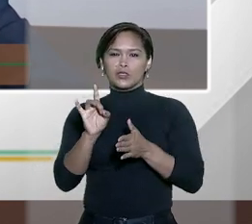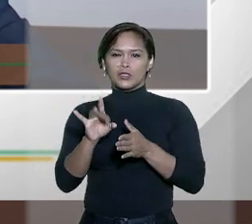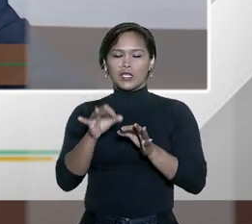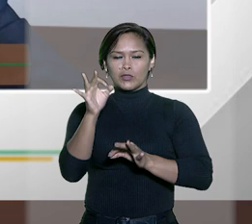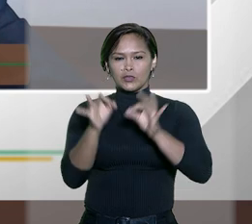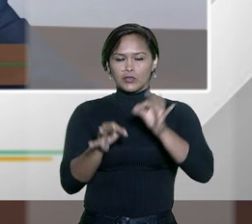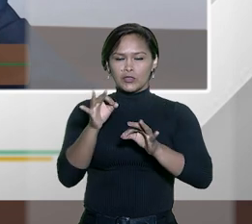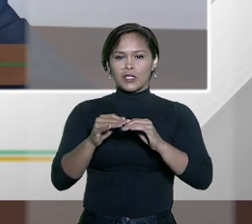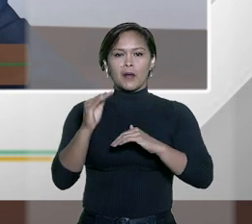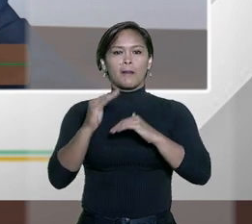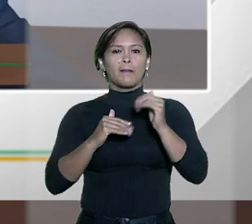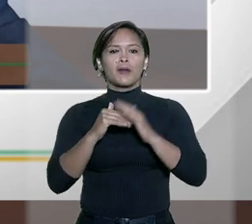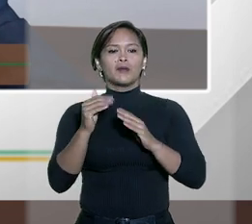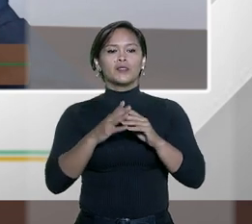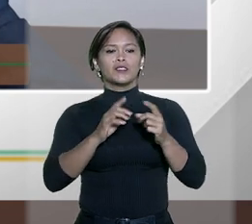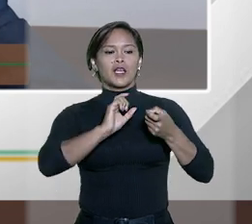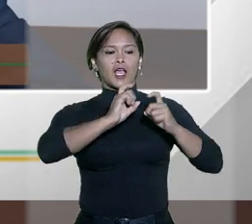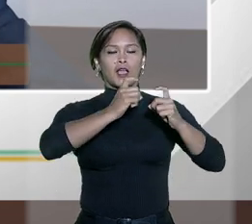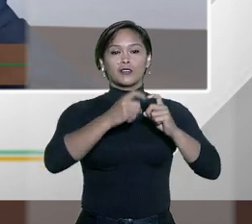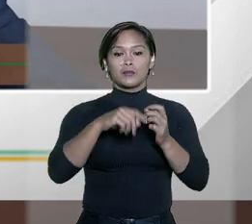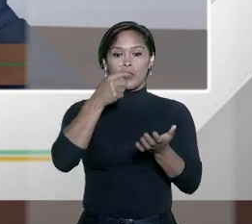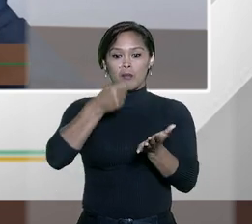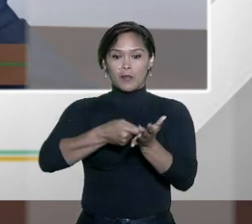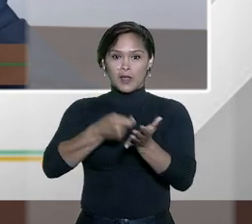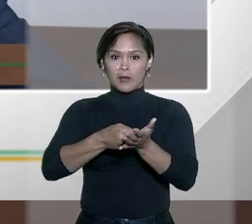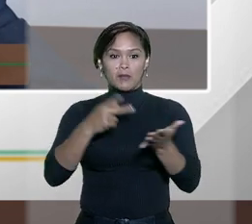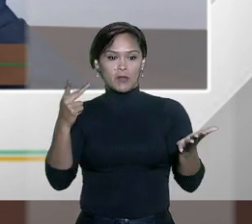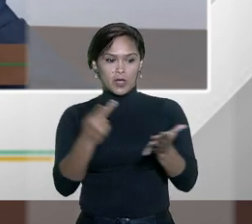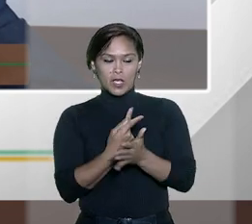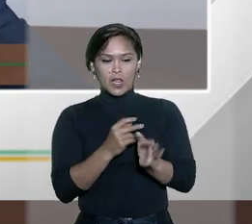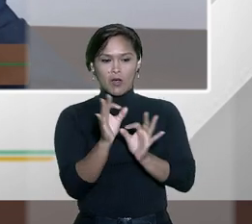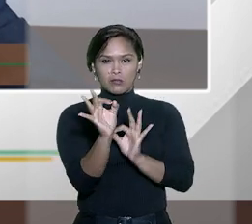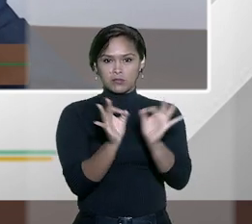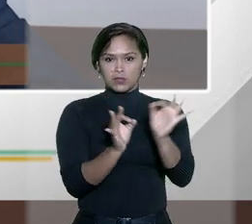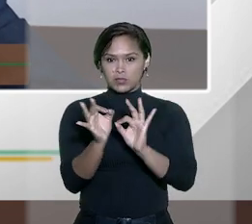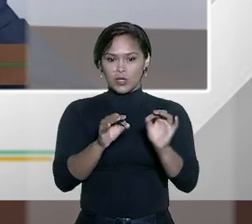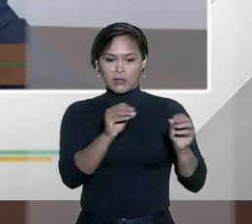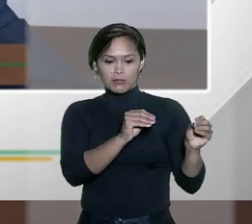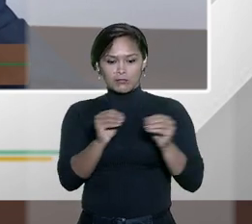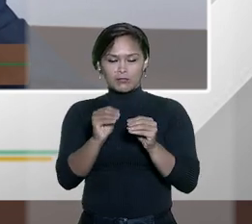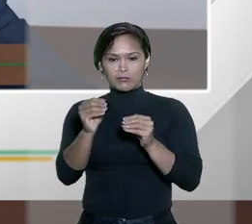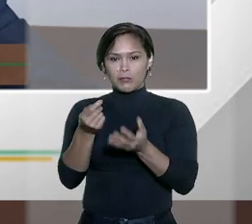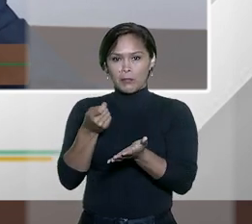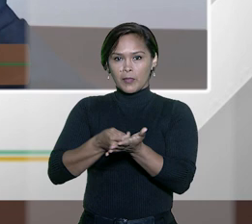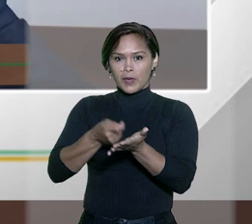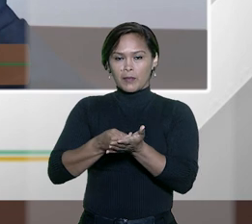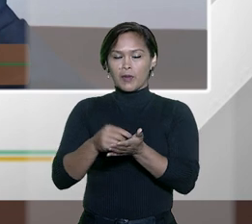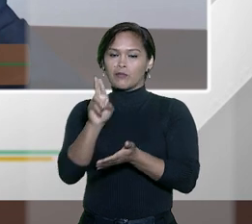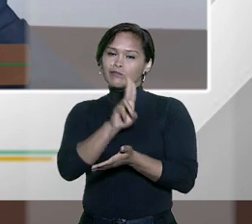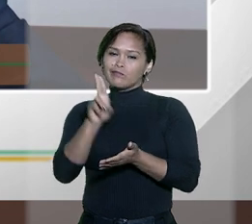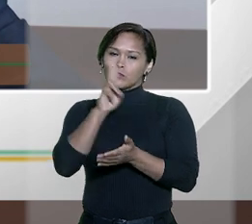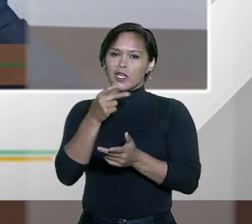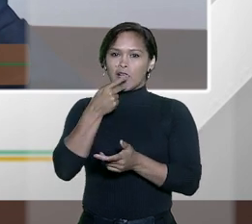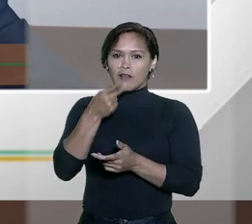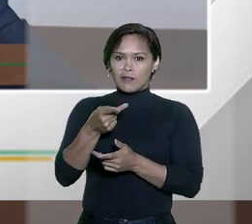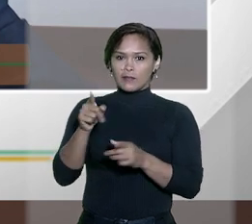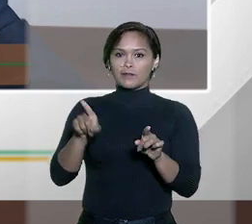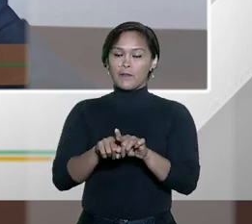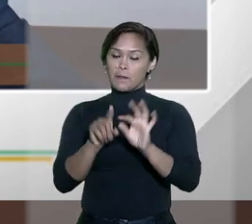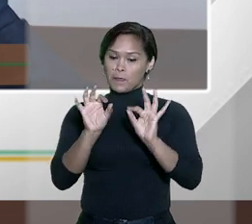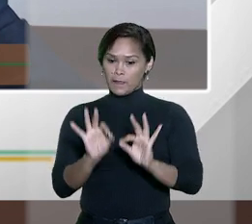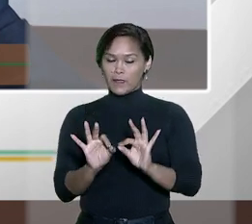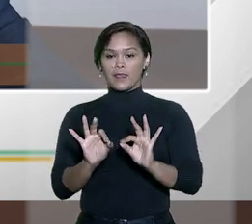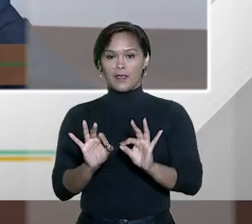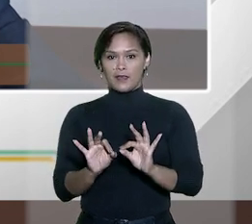está praticamente administrando um pagamento, ele é um ordenador de despesas, vamos usar assim essa expressão,